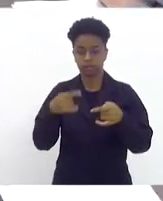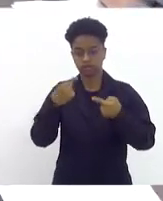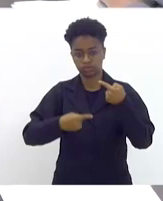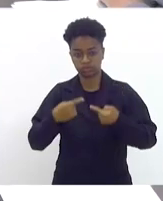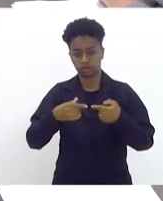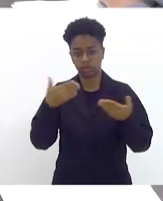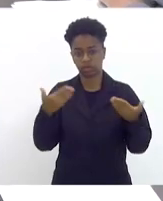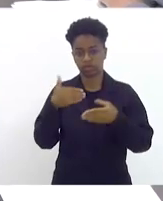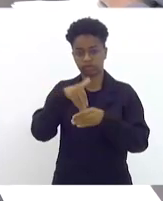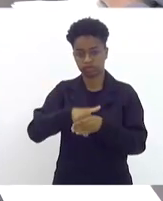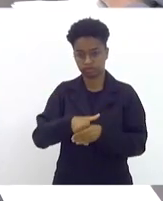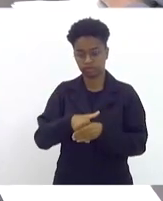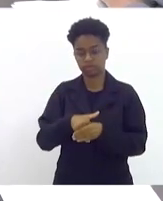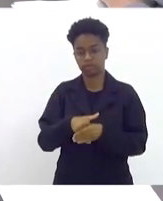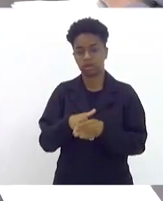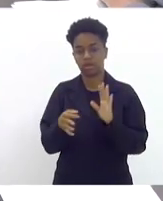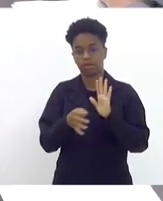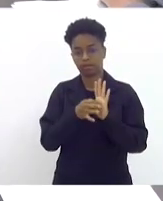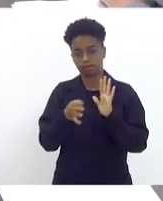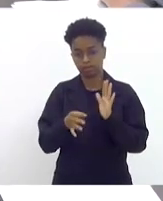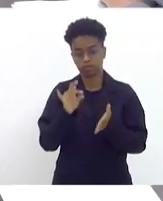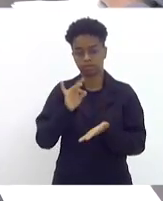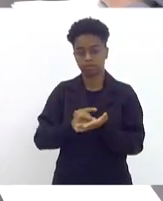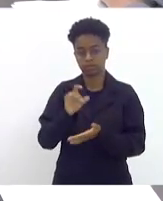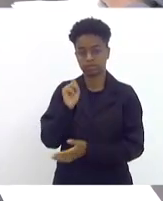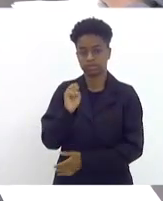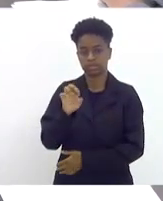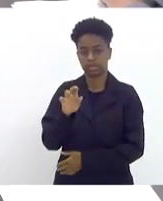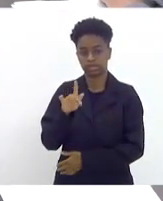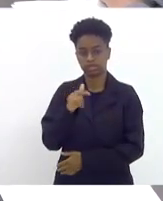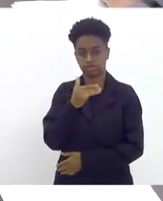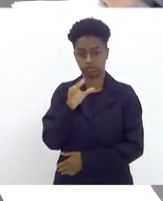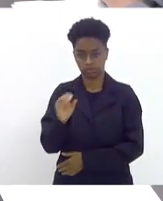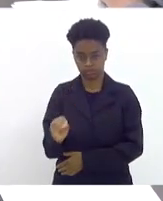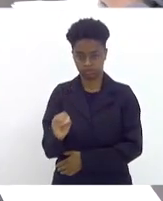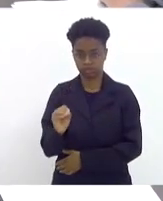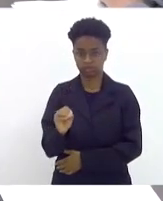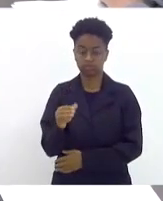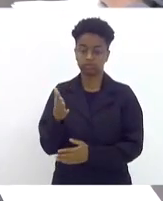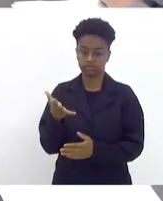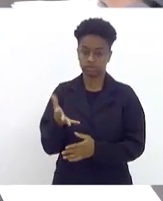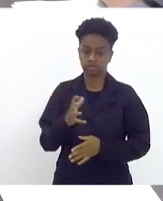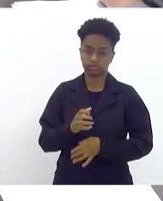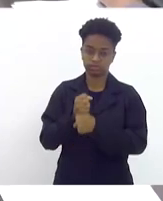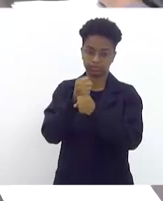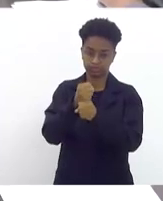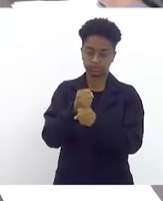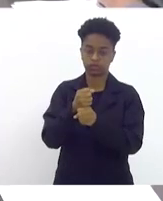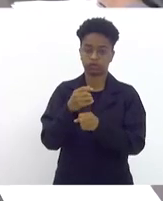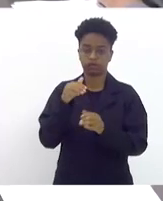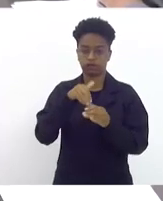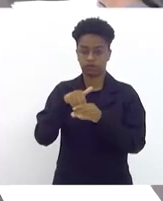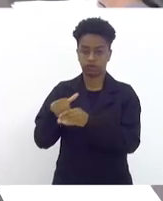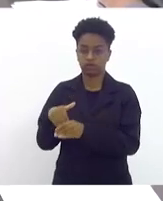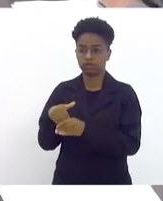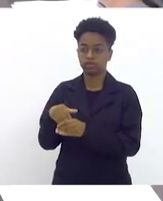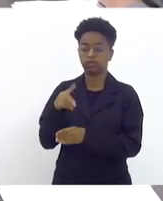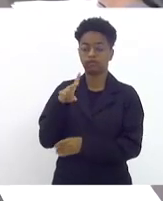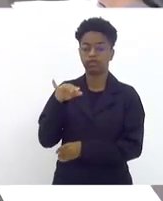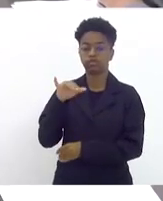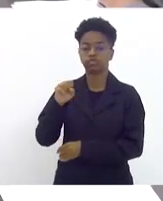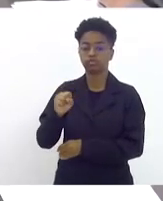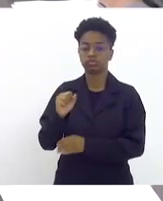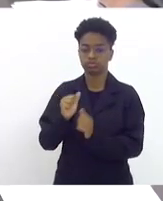e votação parecer original Deputado Dr Serginho Como já tá computado o voto como vota Deputado vice-golindo